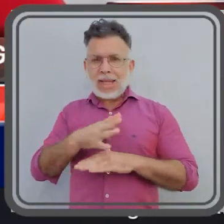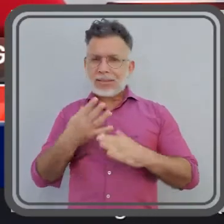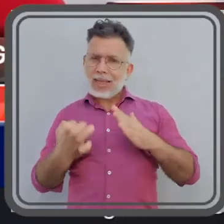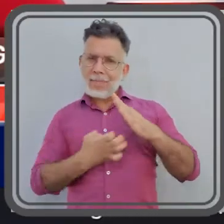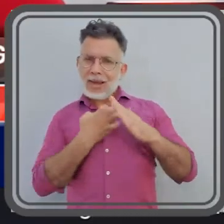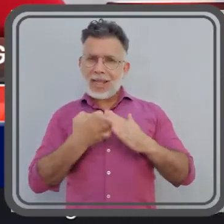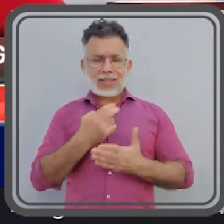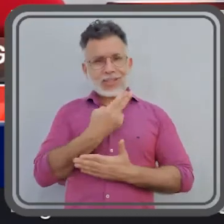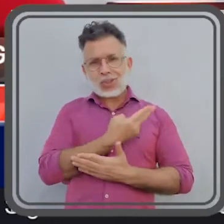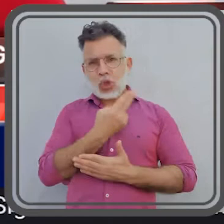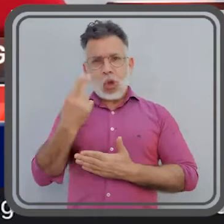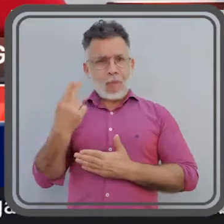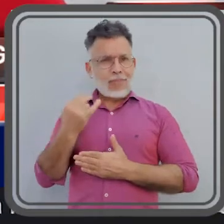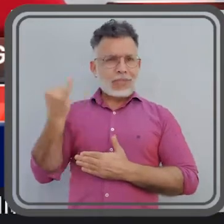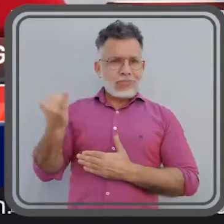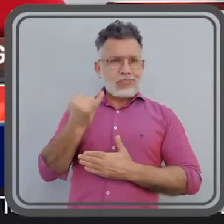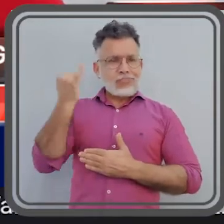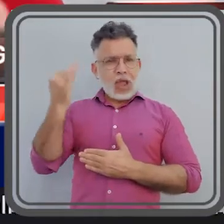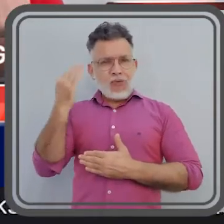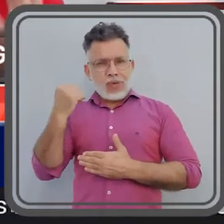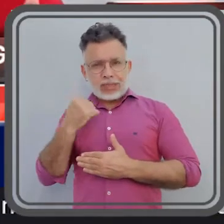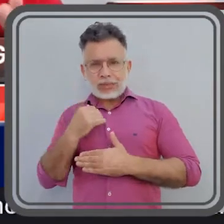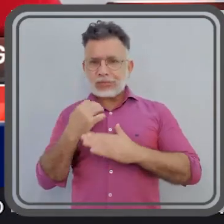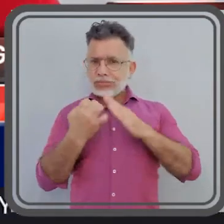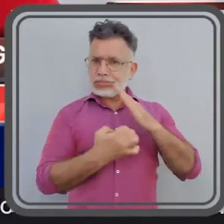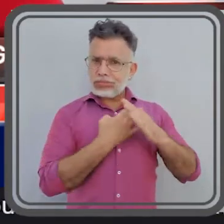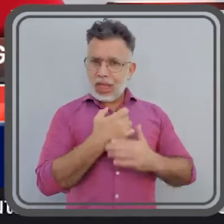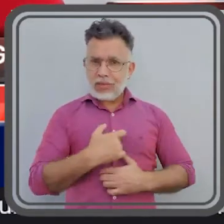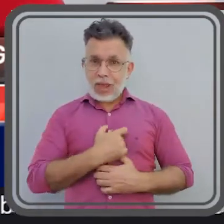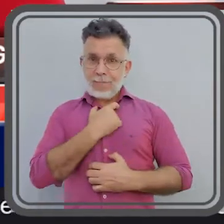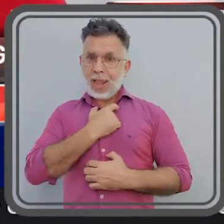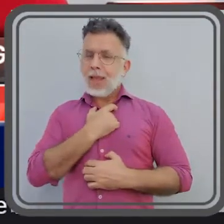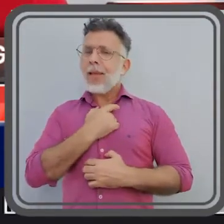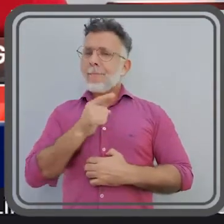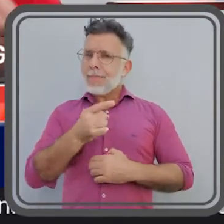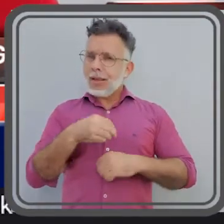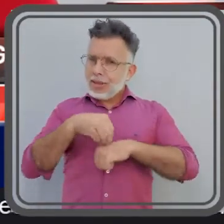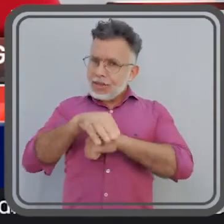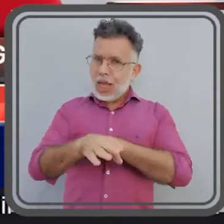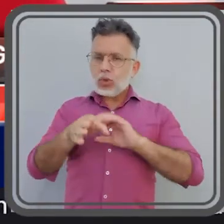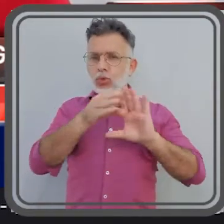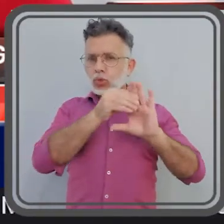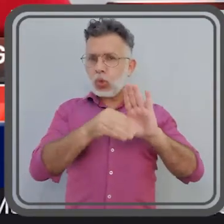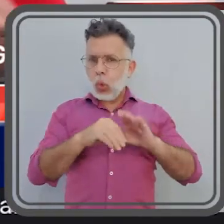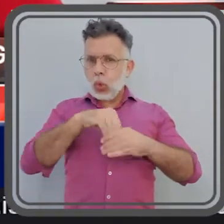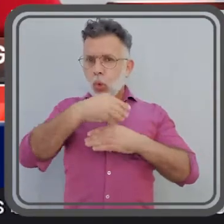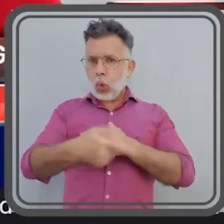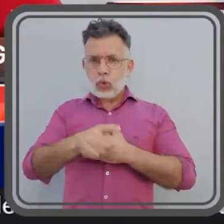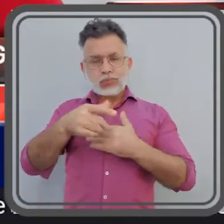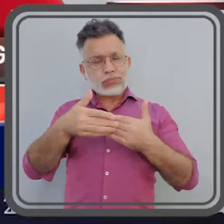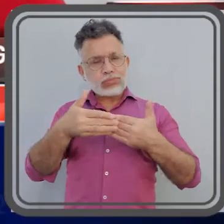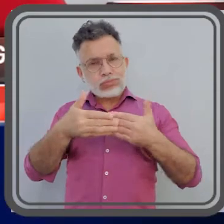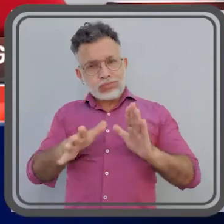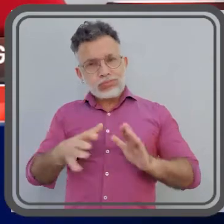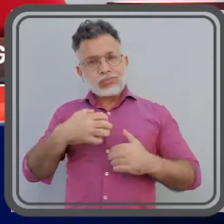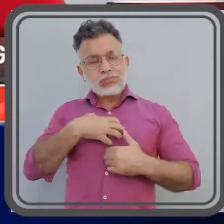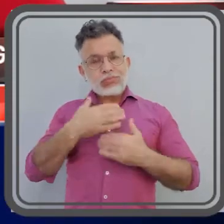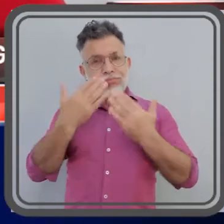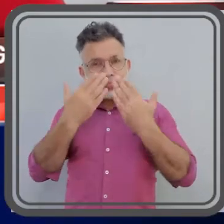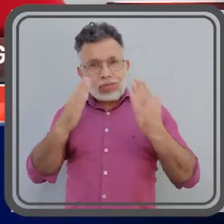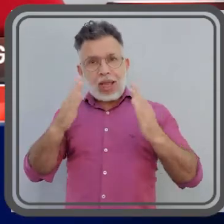aí importantes do mercado B2B, para trazer muito conteúdo para vocês de maneira aberta, né, transparente